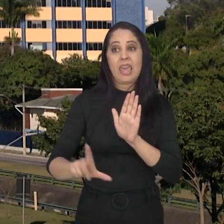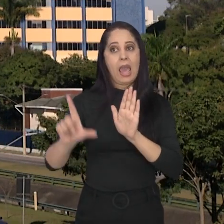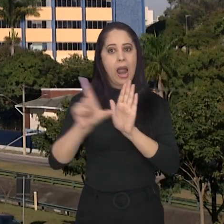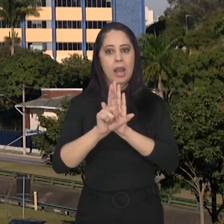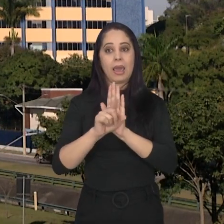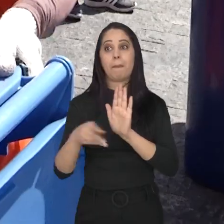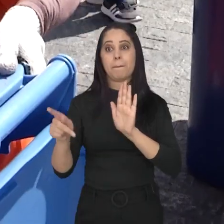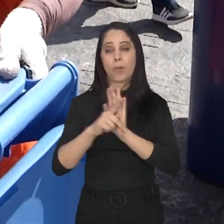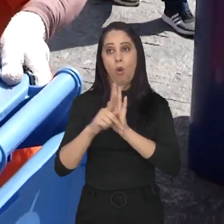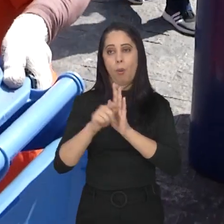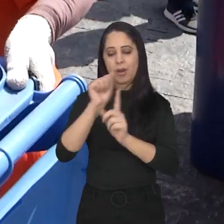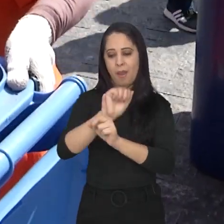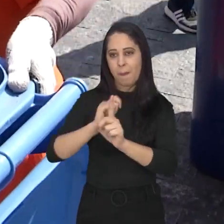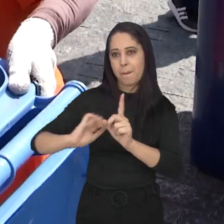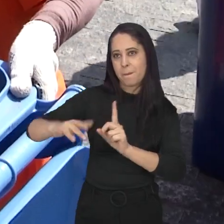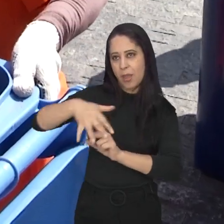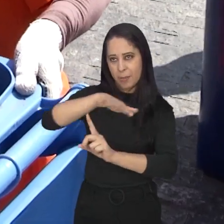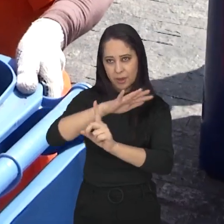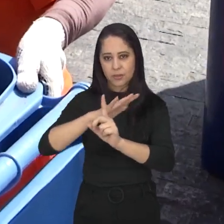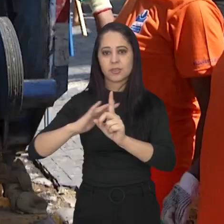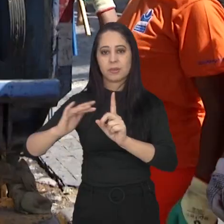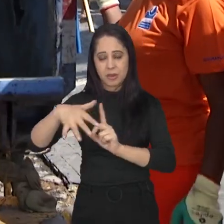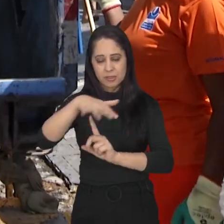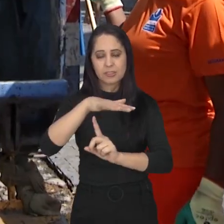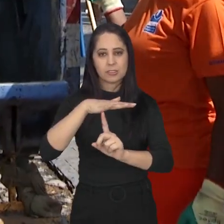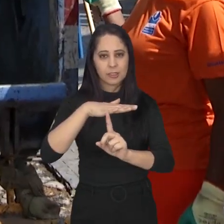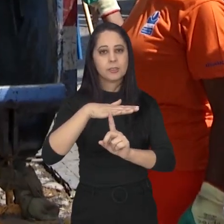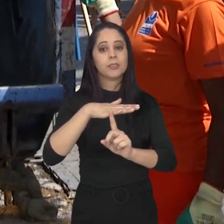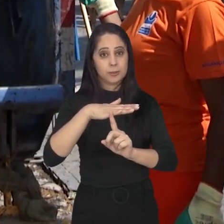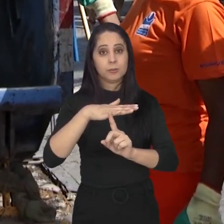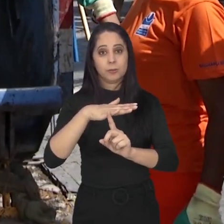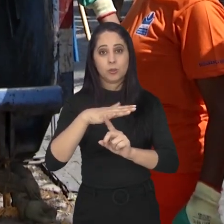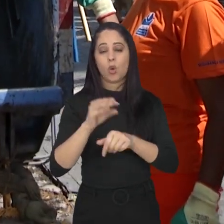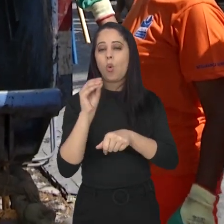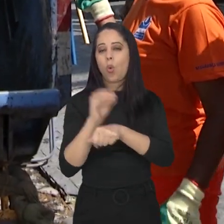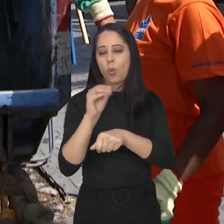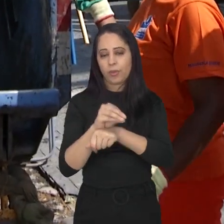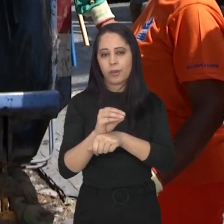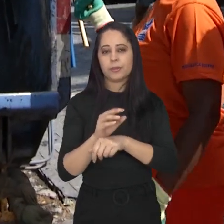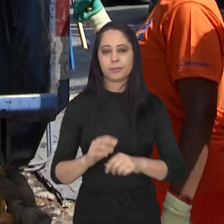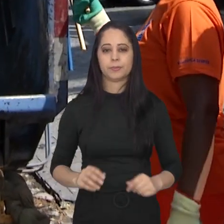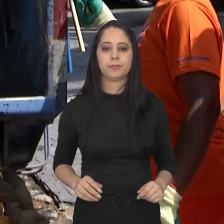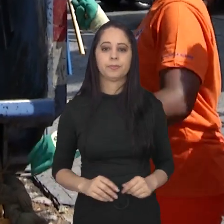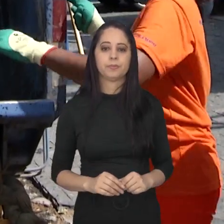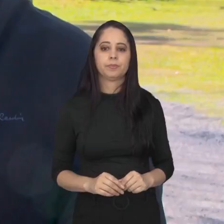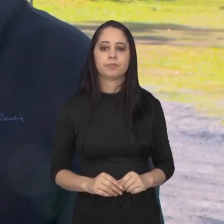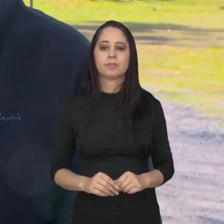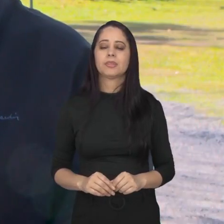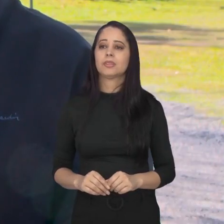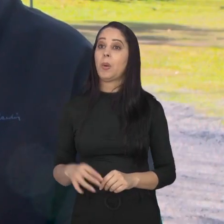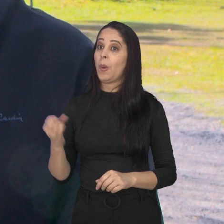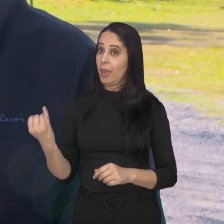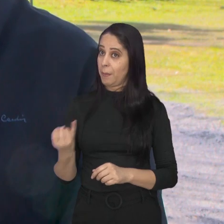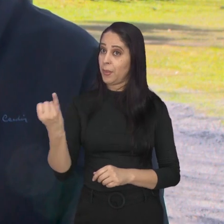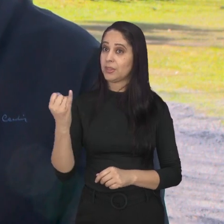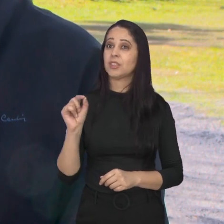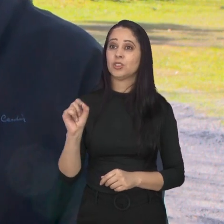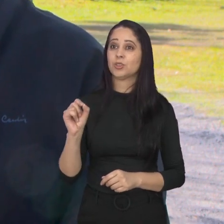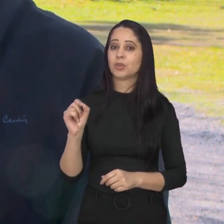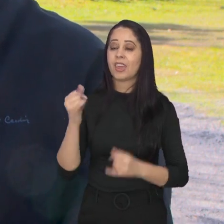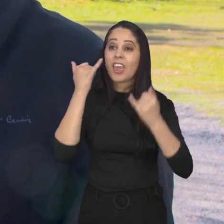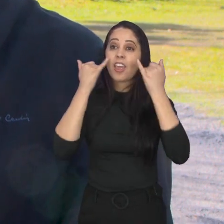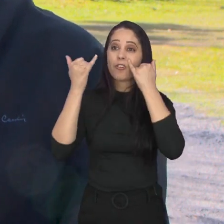Assembleia Legislativa e estados precisam trabalhar com novos padrões de qualidade, seguindo as restrições